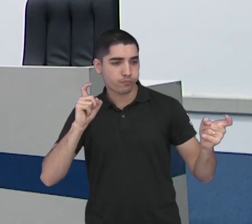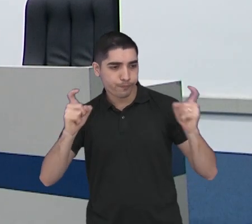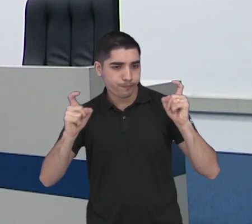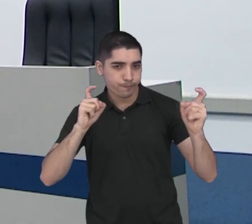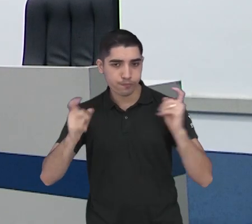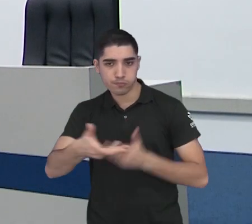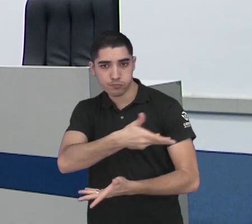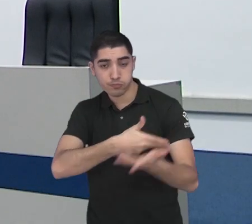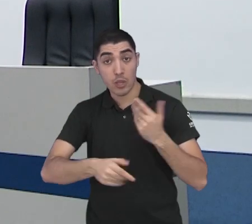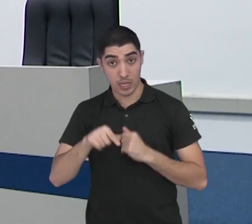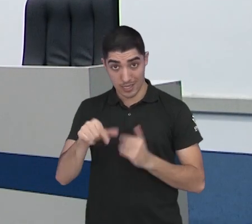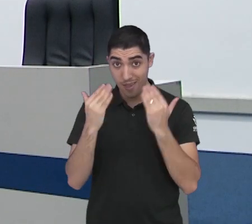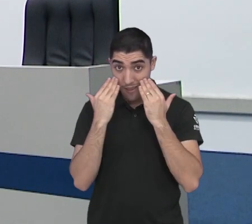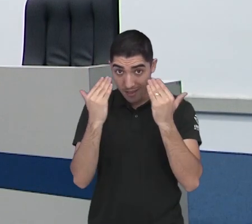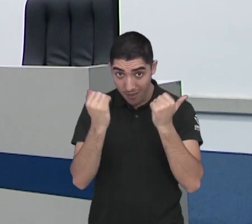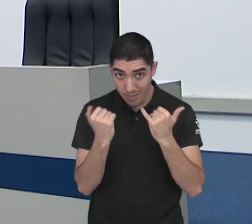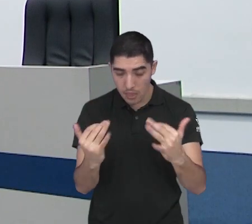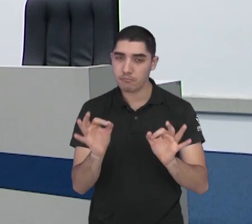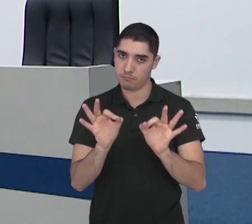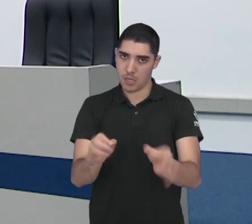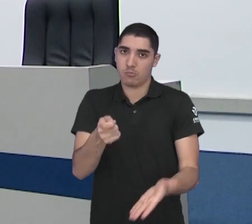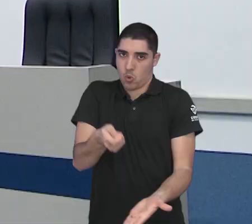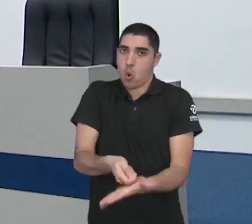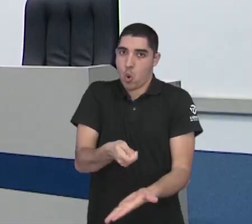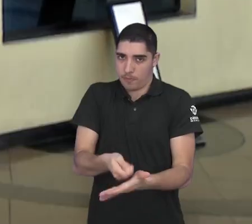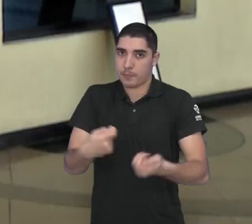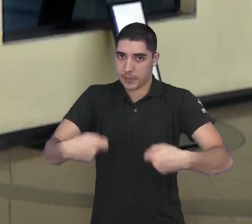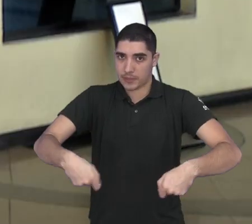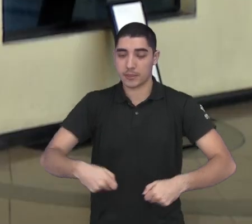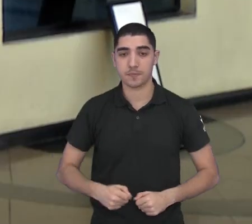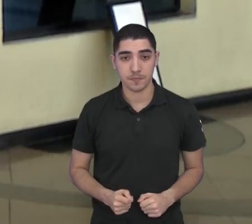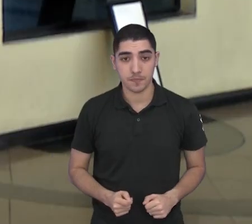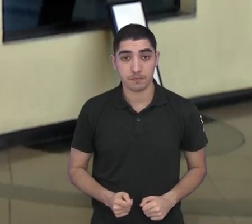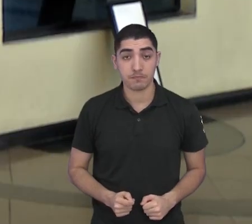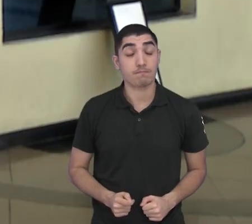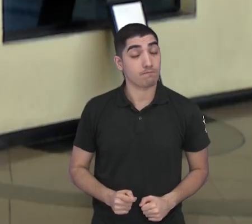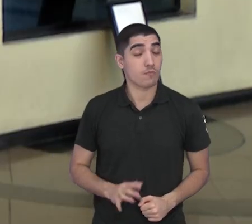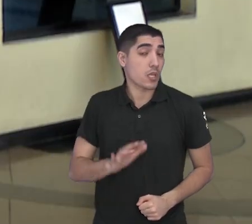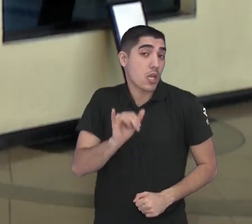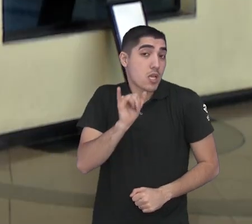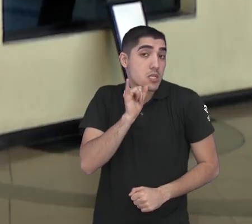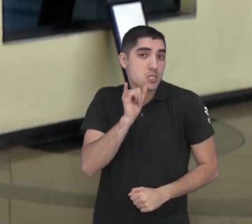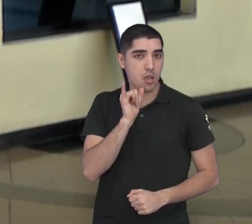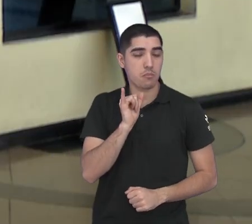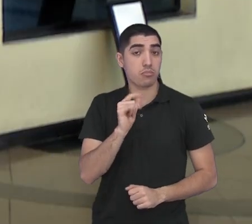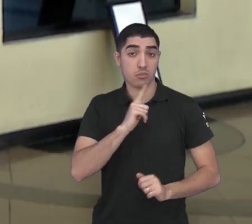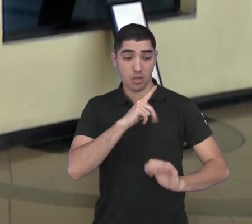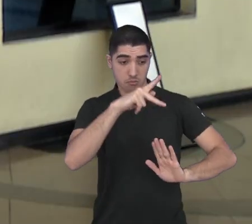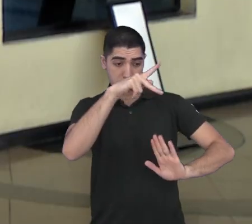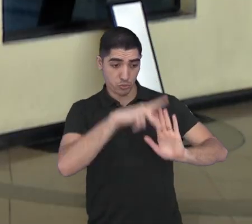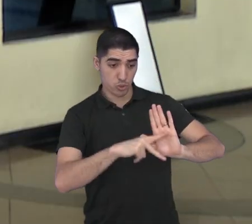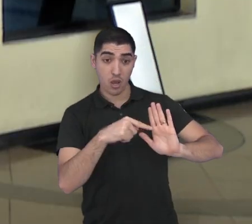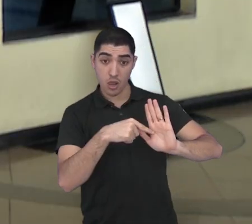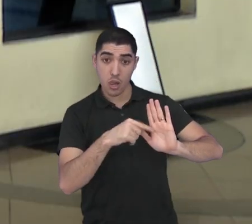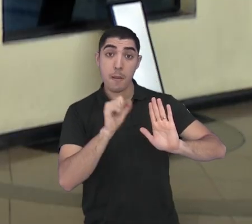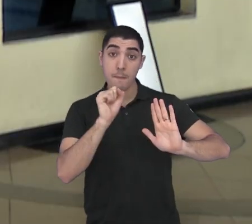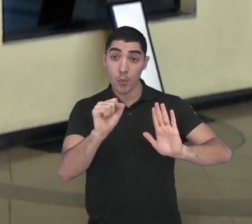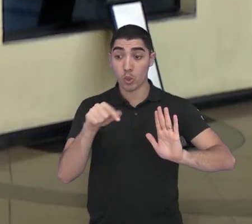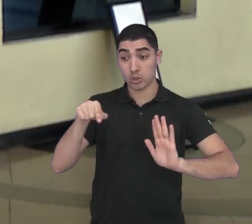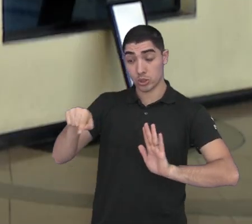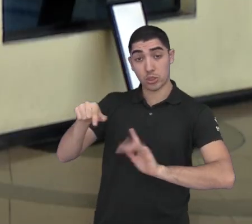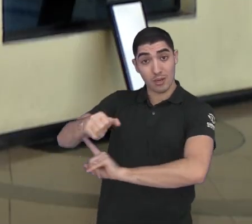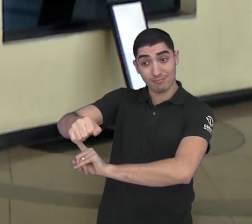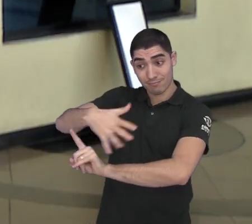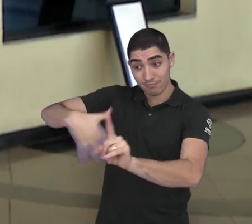a realização das audiências públicas é obrigatória. A gente pode citar aqui, por exemplo, projeto que cause